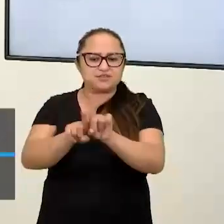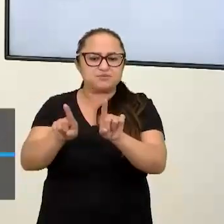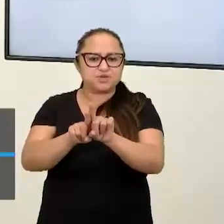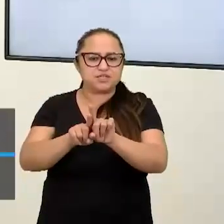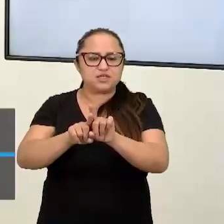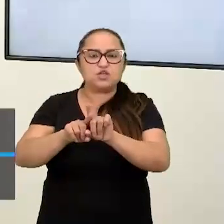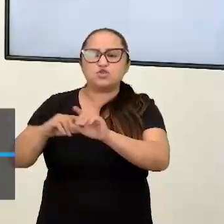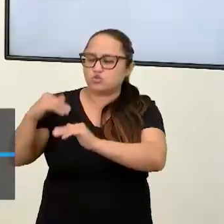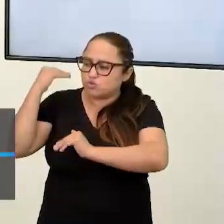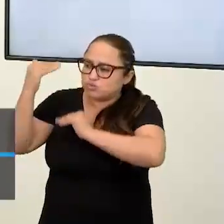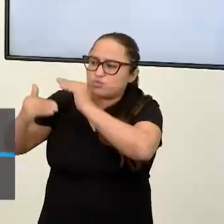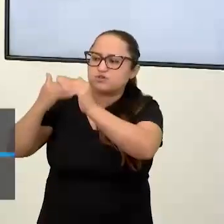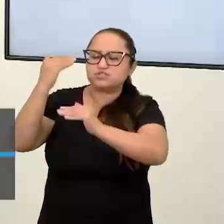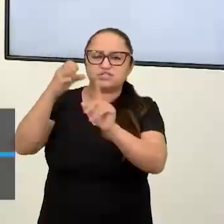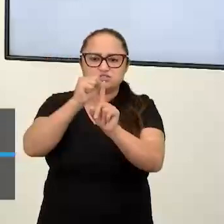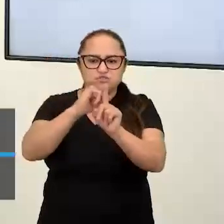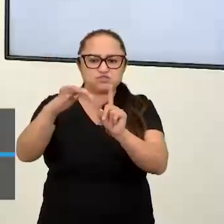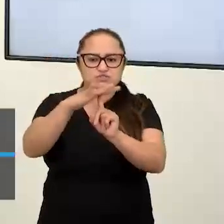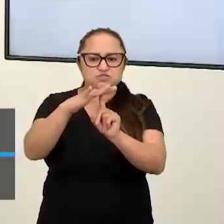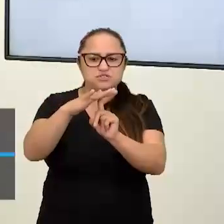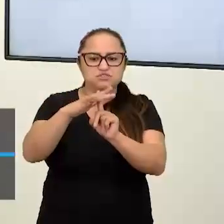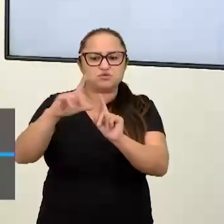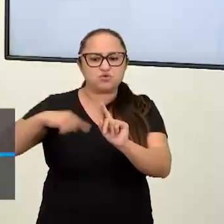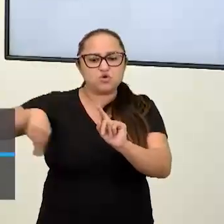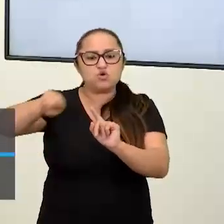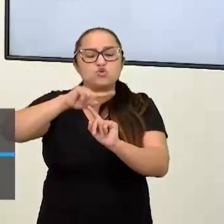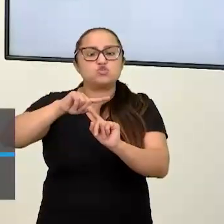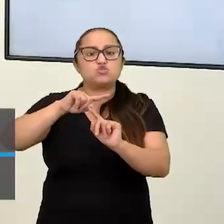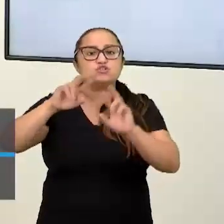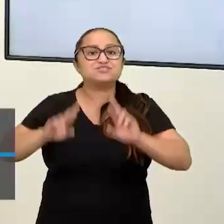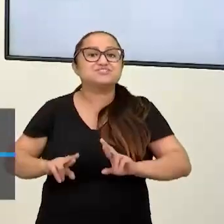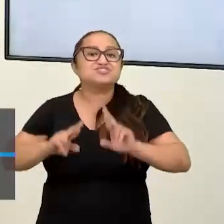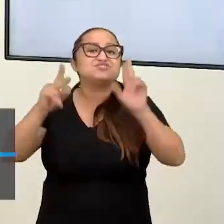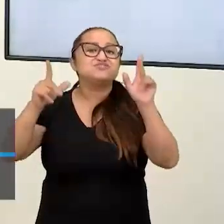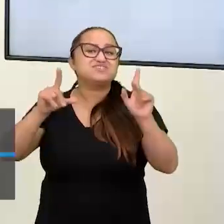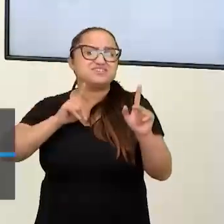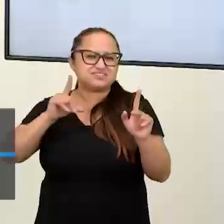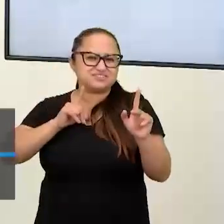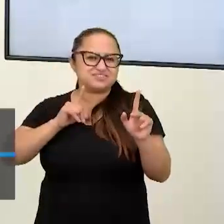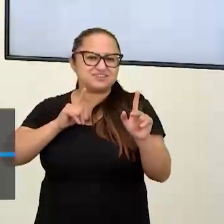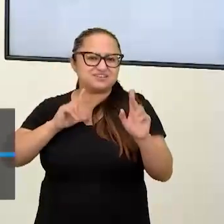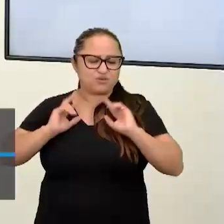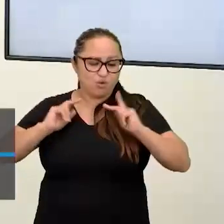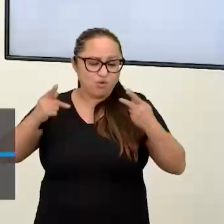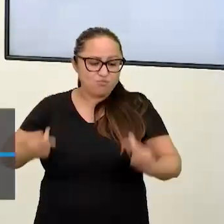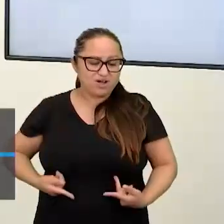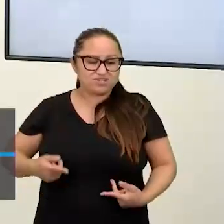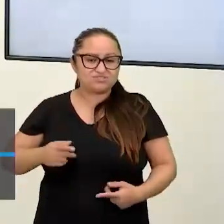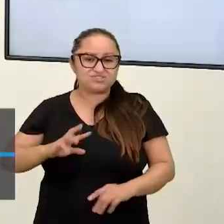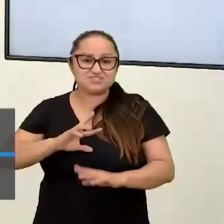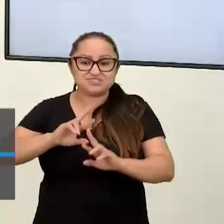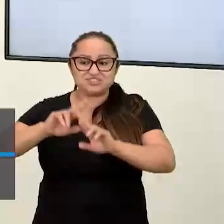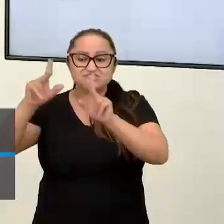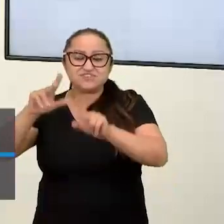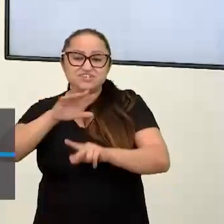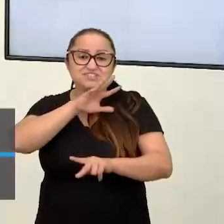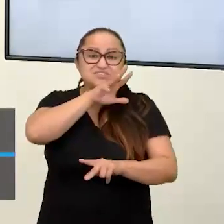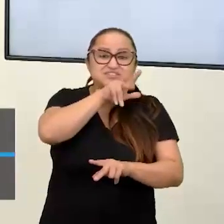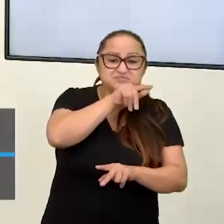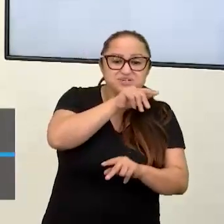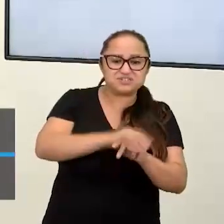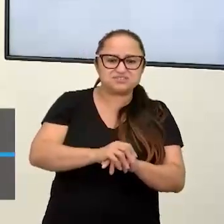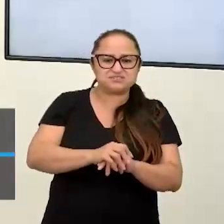socialização, nós nos diferenciamos profundamente dos outros animais não humanos, porque enquanto os animais, né, cachorro,